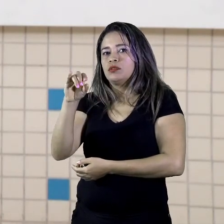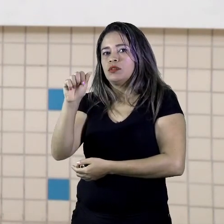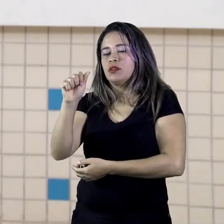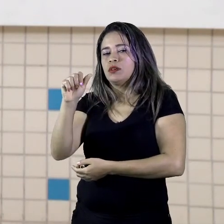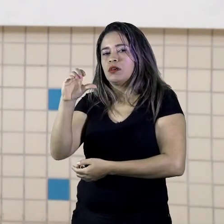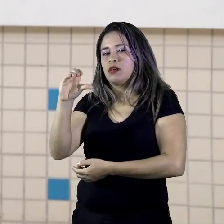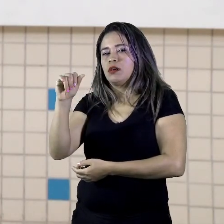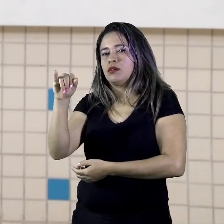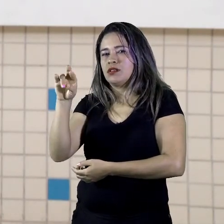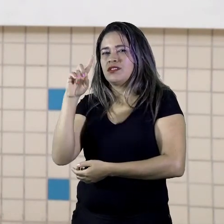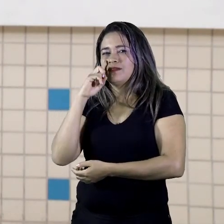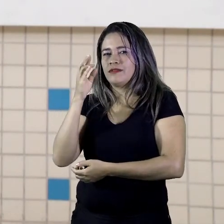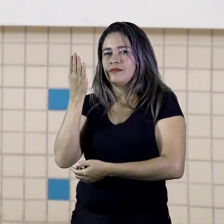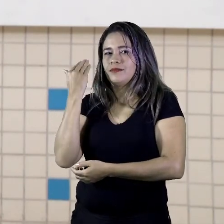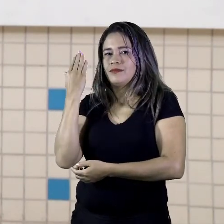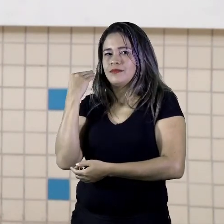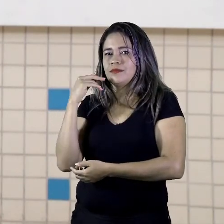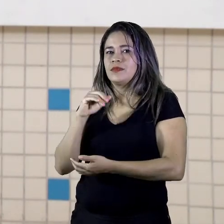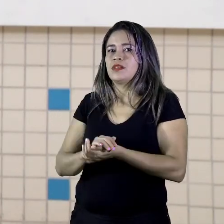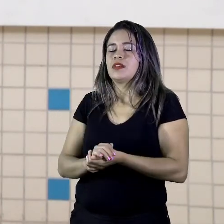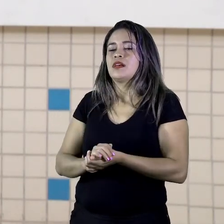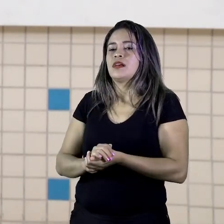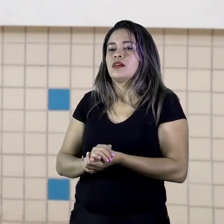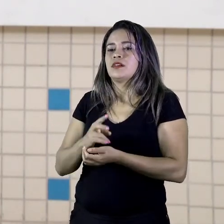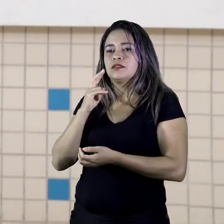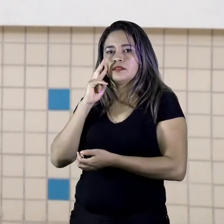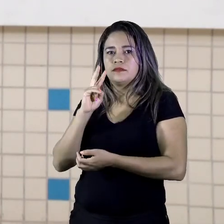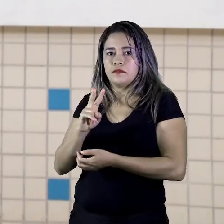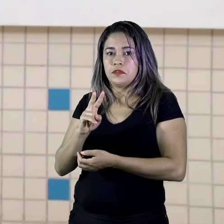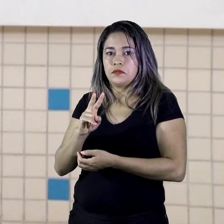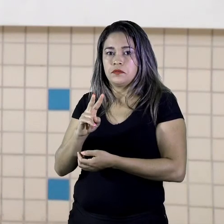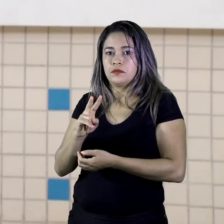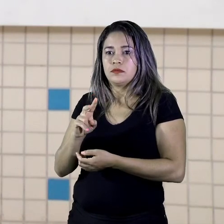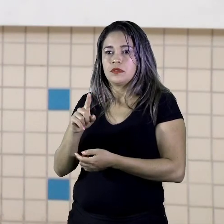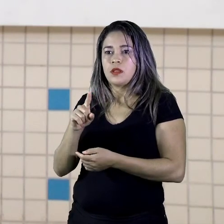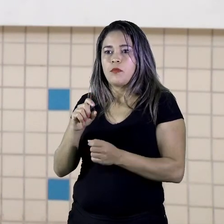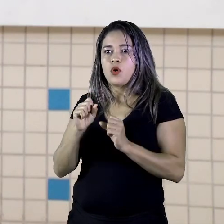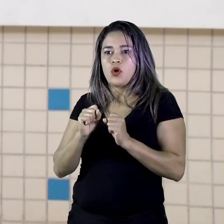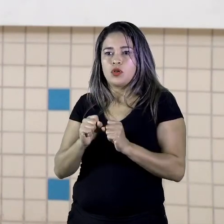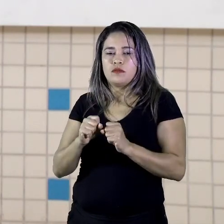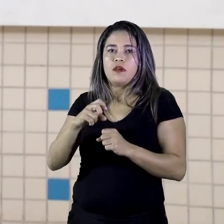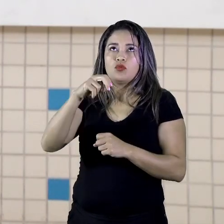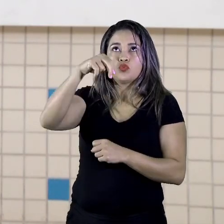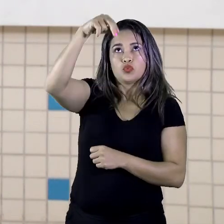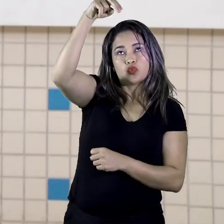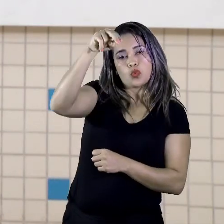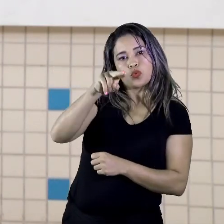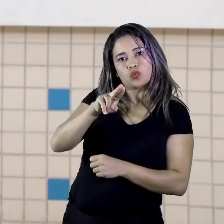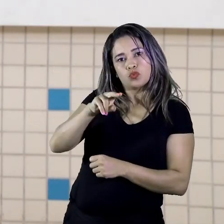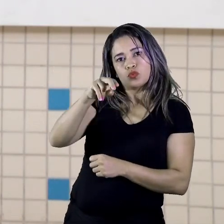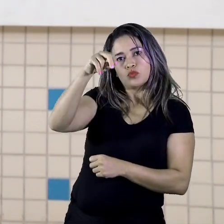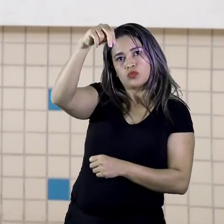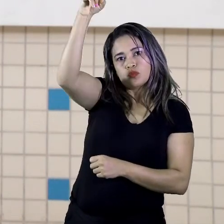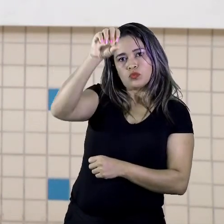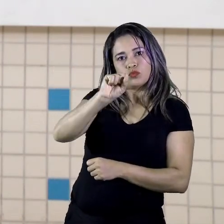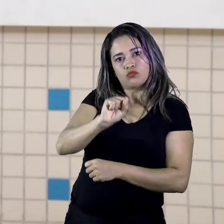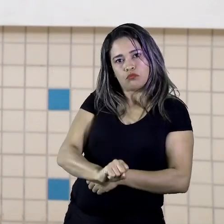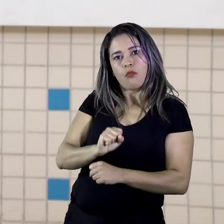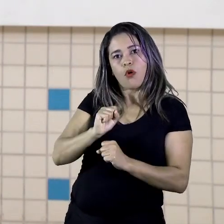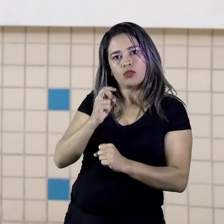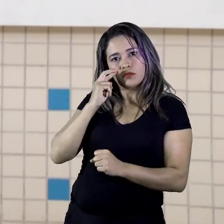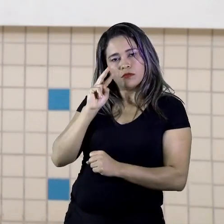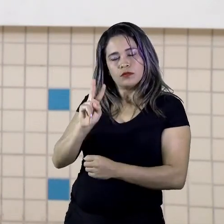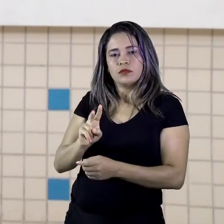aula passada, as constelações do zodíaco, elas são vistas então tanto no hemisfério norte como no sul. E as equatoriais, que